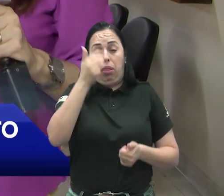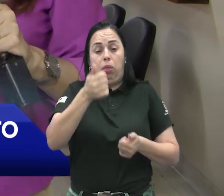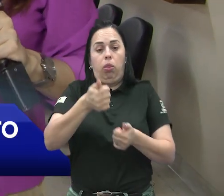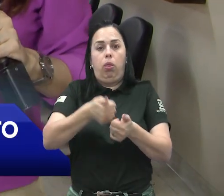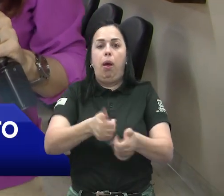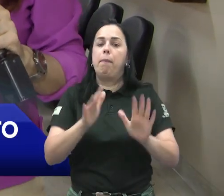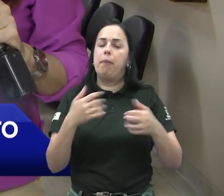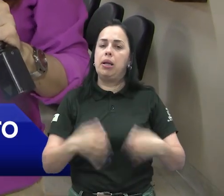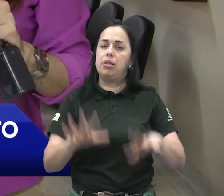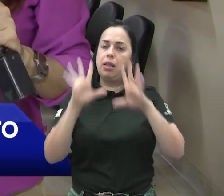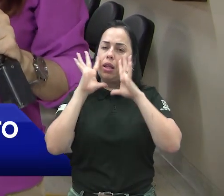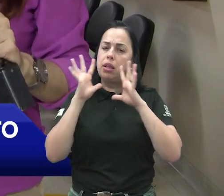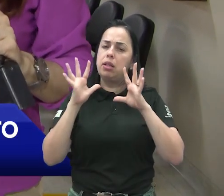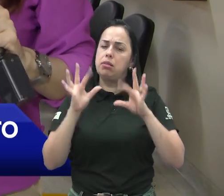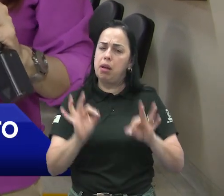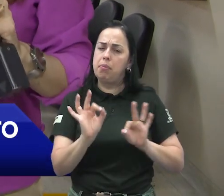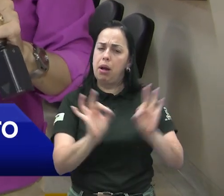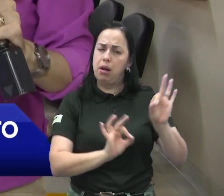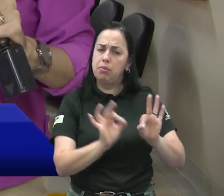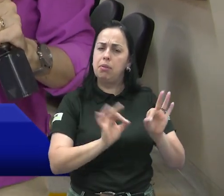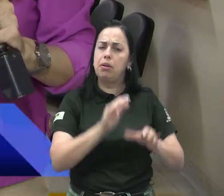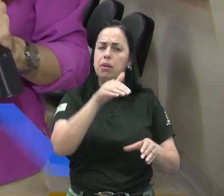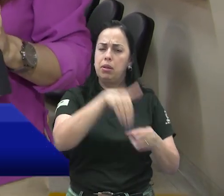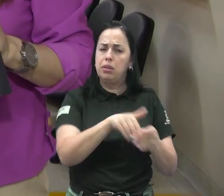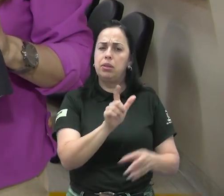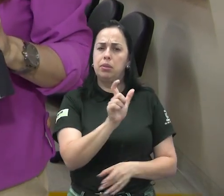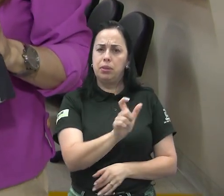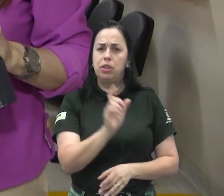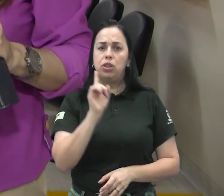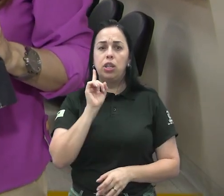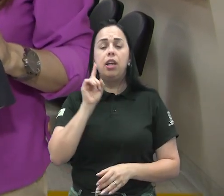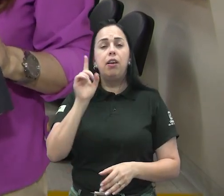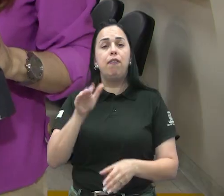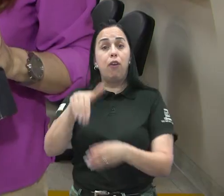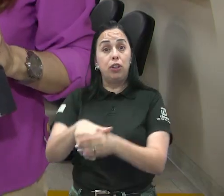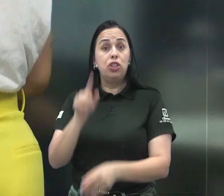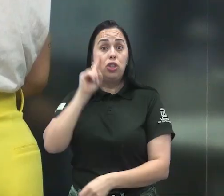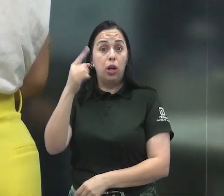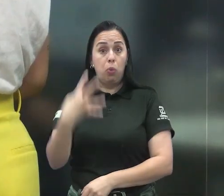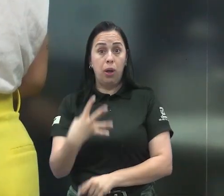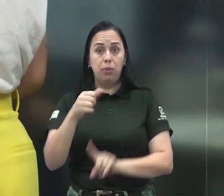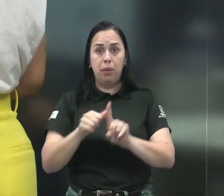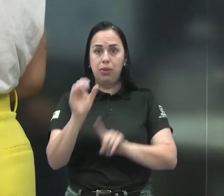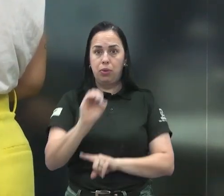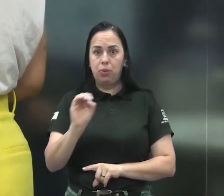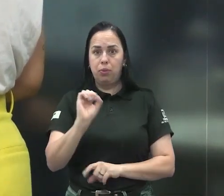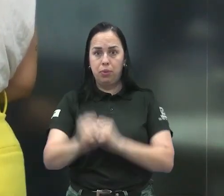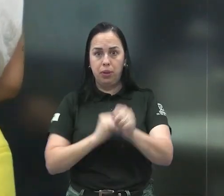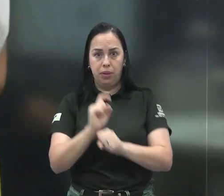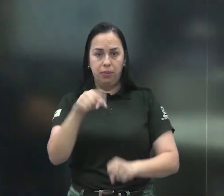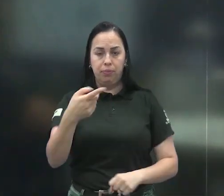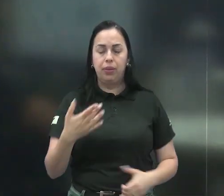Júlia? O eleitor aí fica atento para poder votar, né, no dia 4 de outubro. É com você.